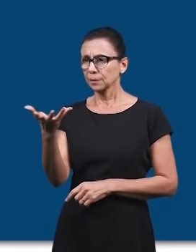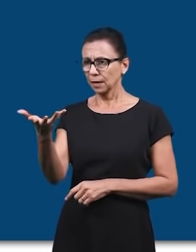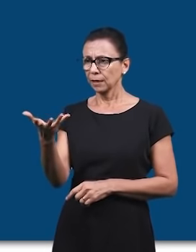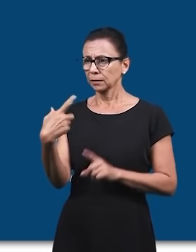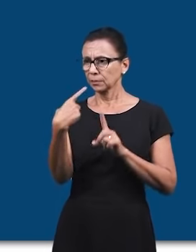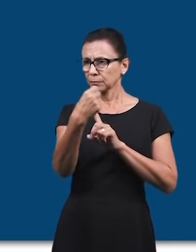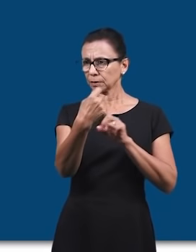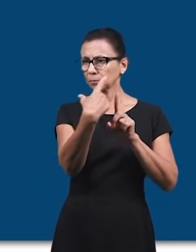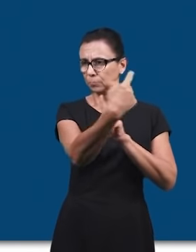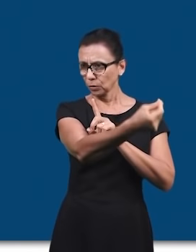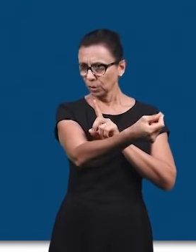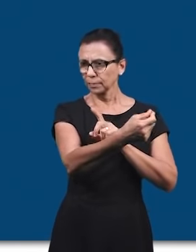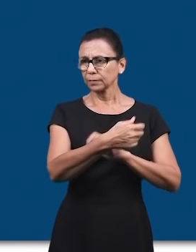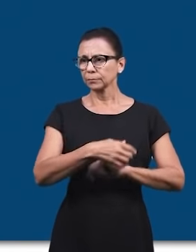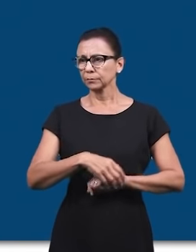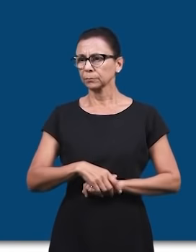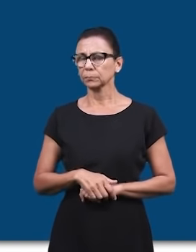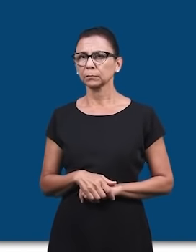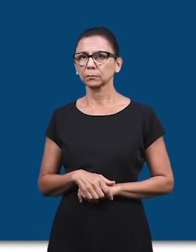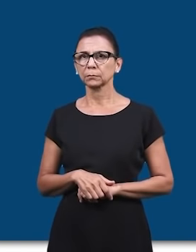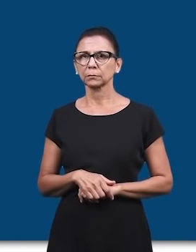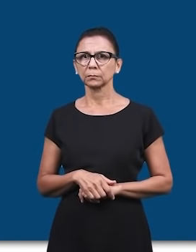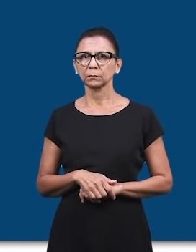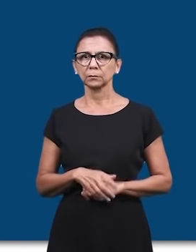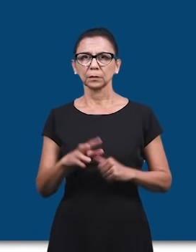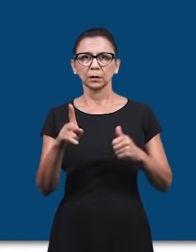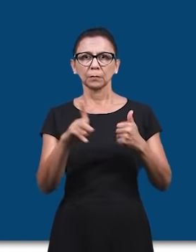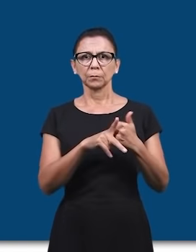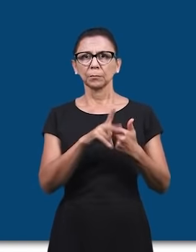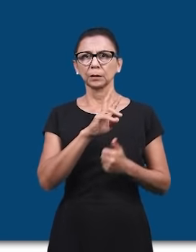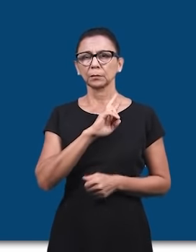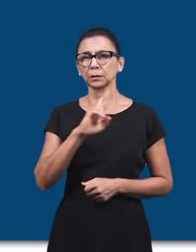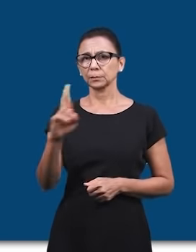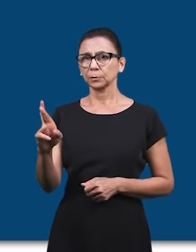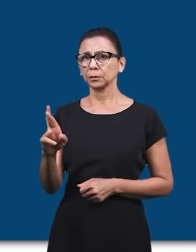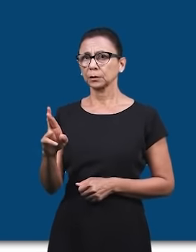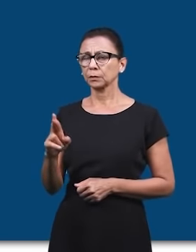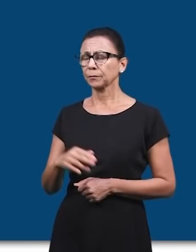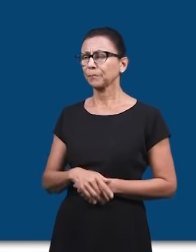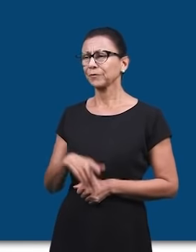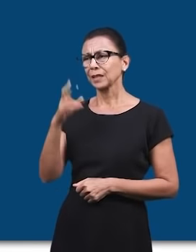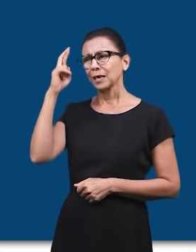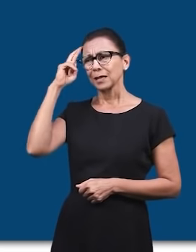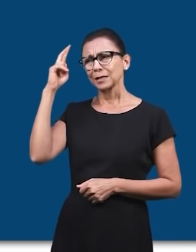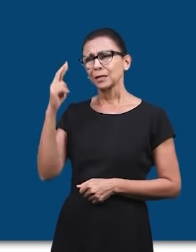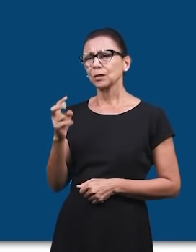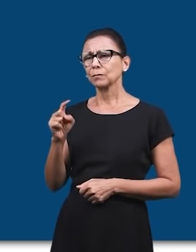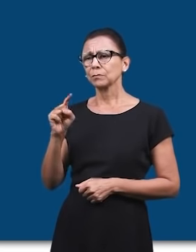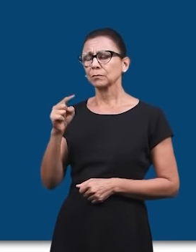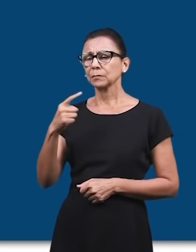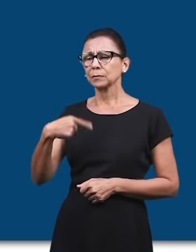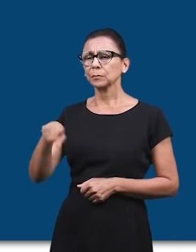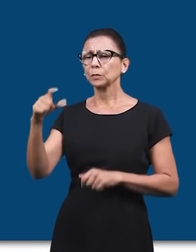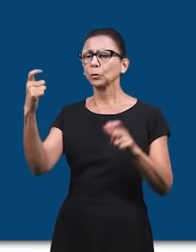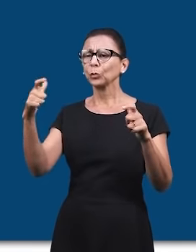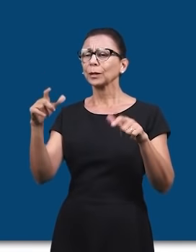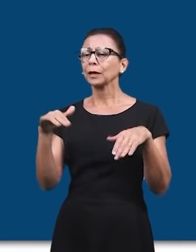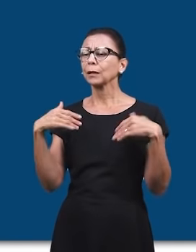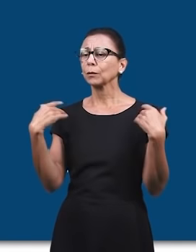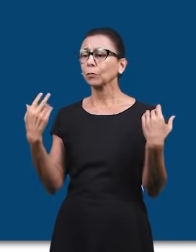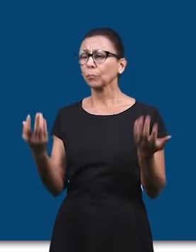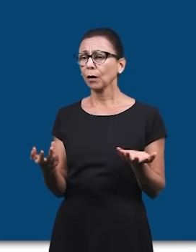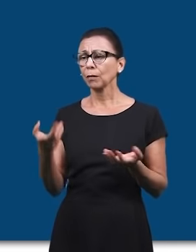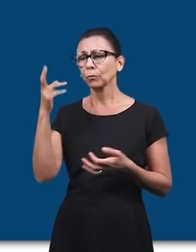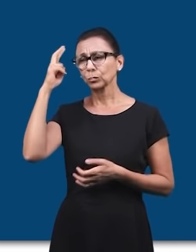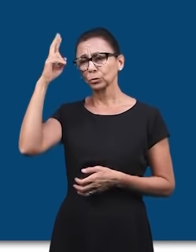também retirar-vos? Respondeu-lhe, pois, Simão Pedro: Senhor, para quem iremos nós? Tu